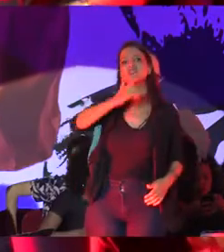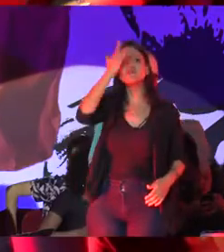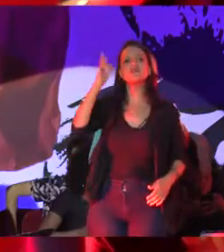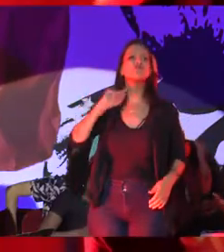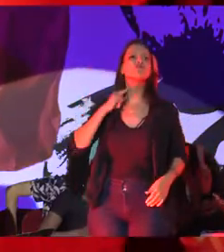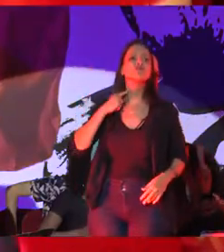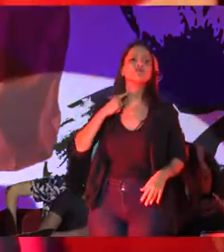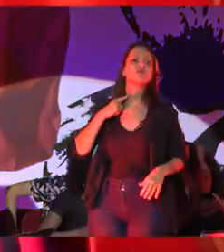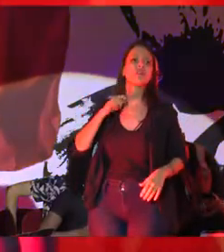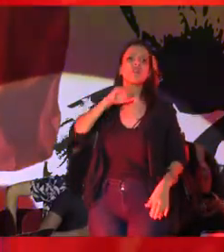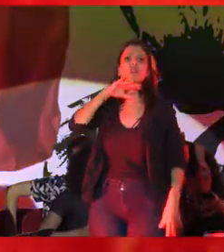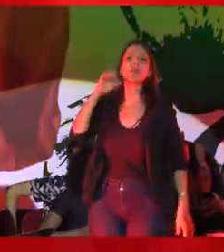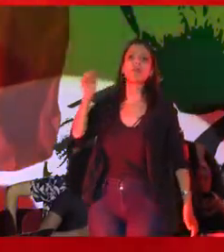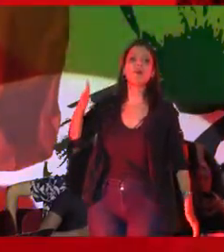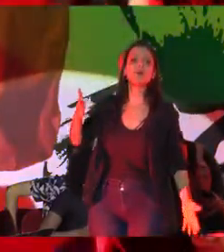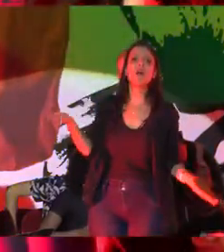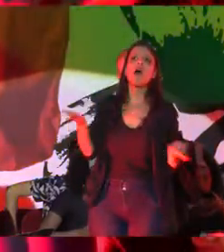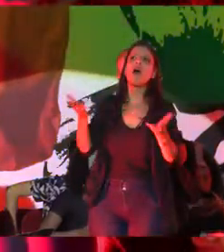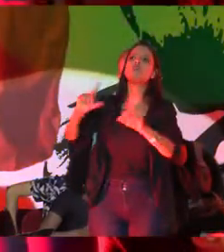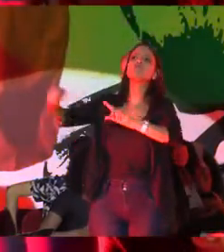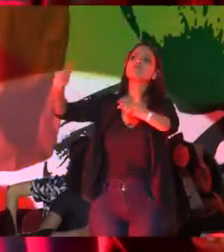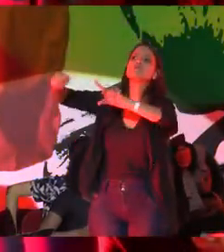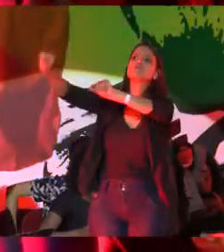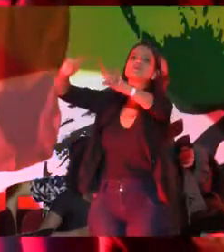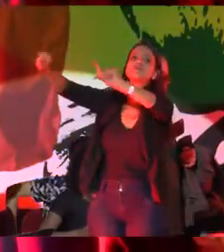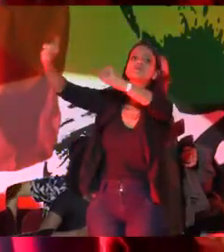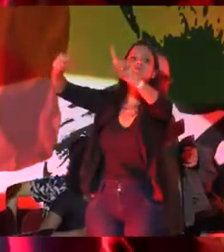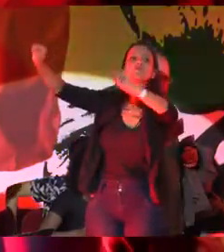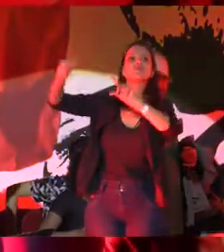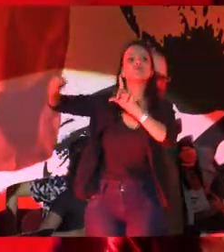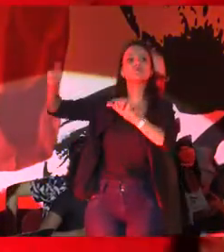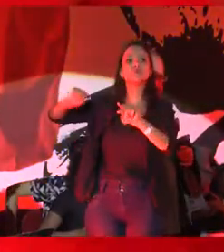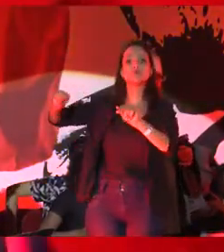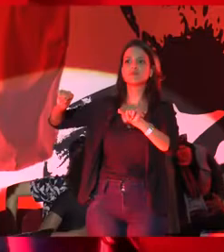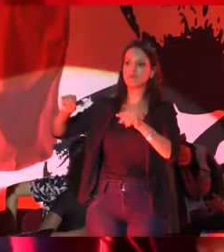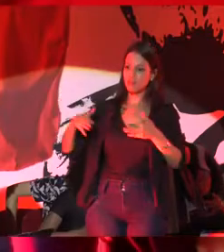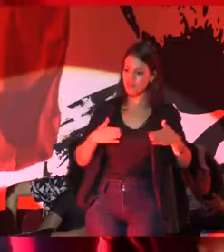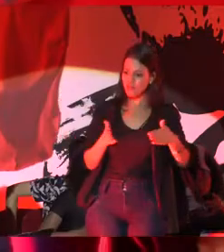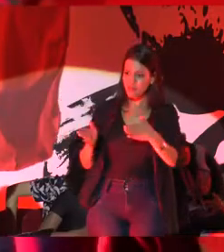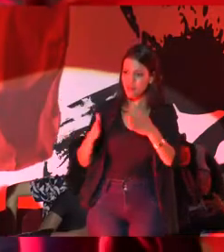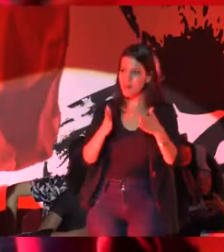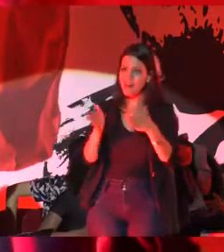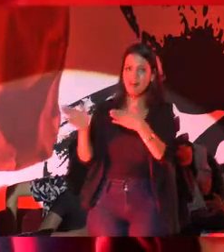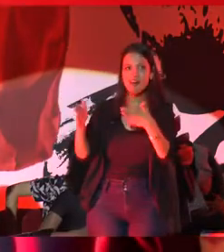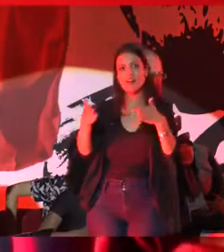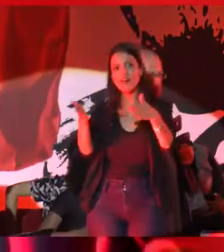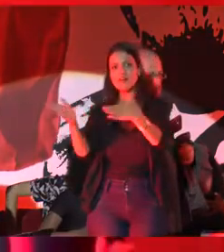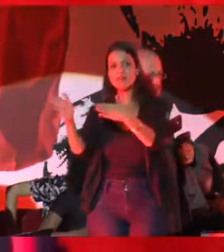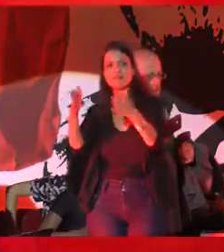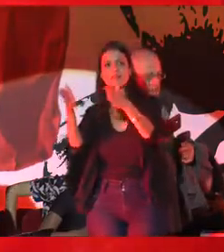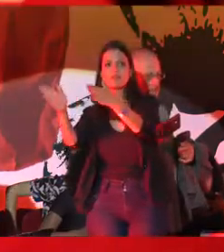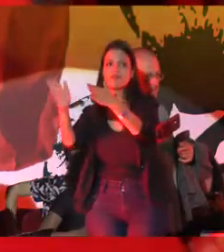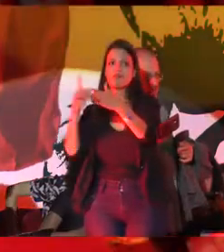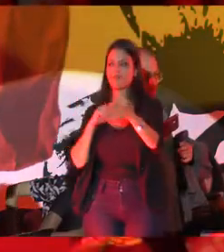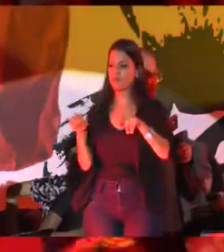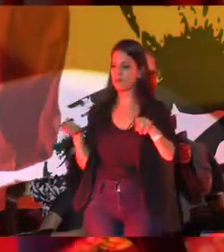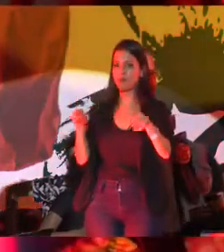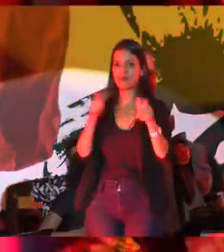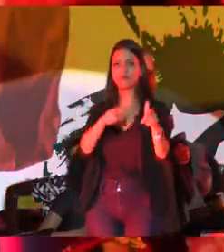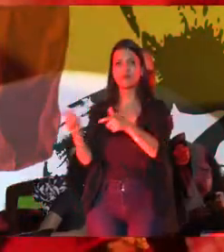está vazia ou povoada de fantasmas. O caminho que conduz a ela passa por muitos